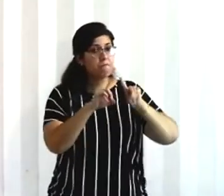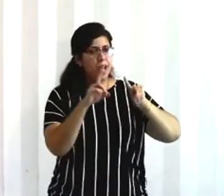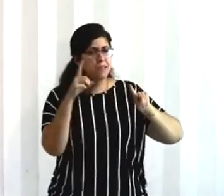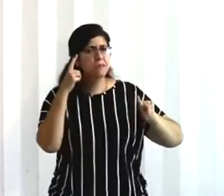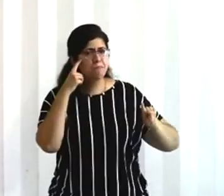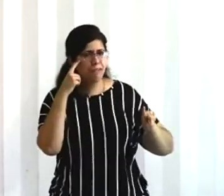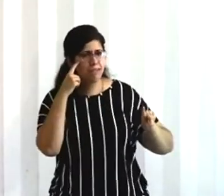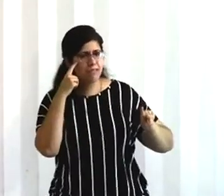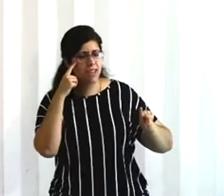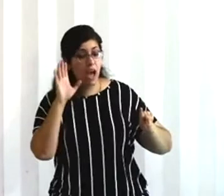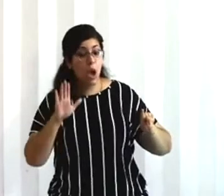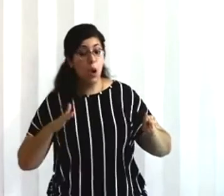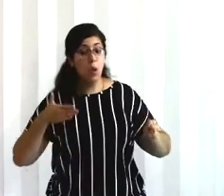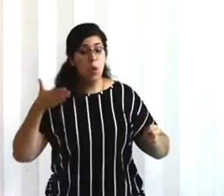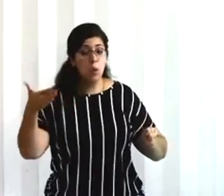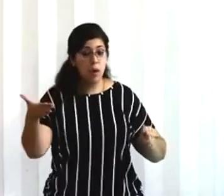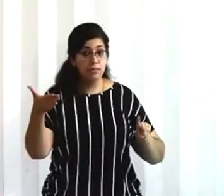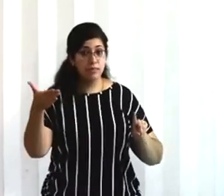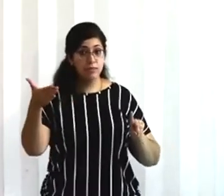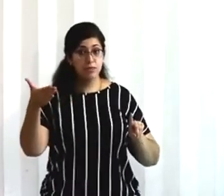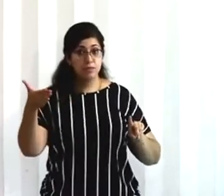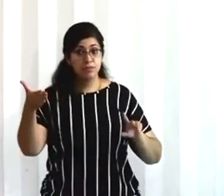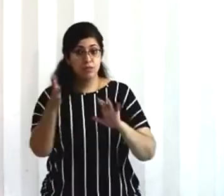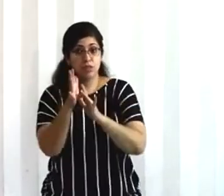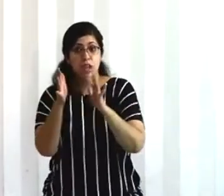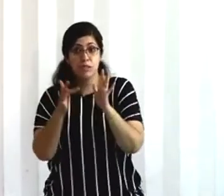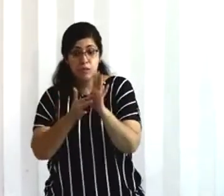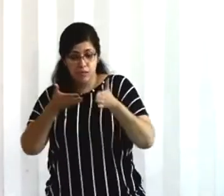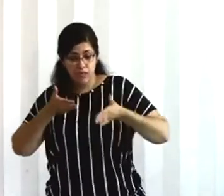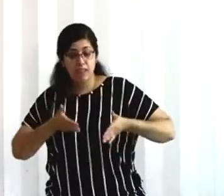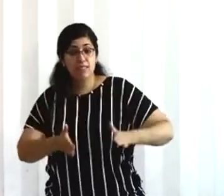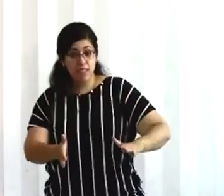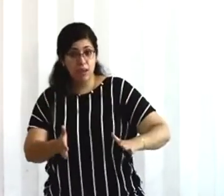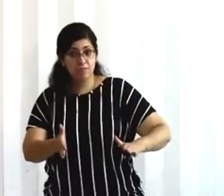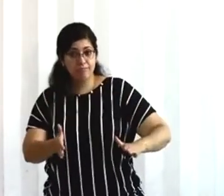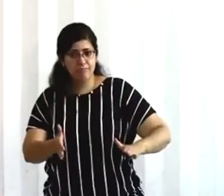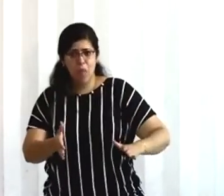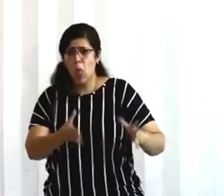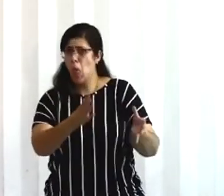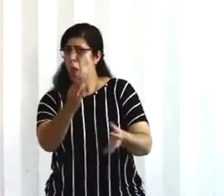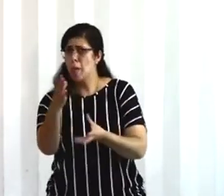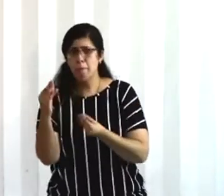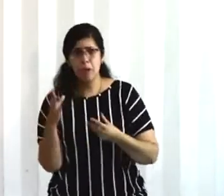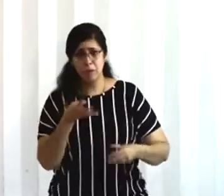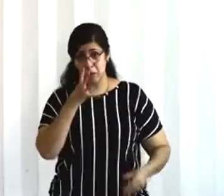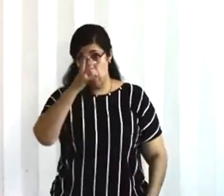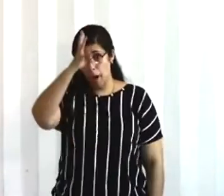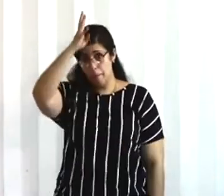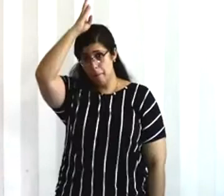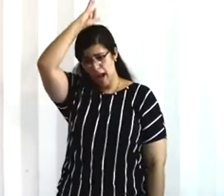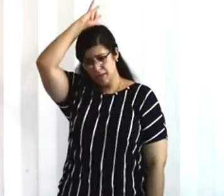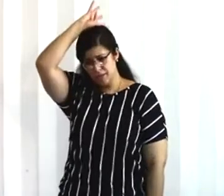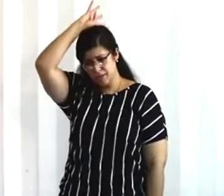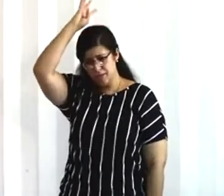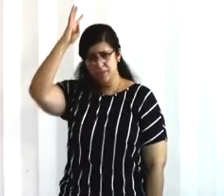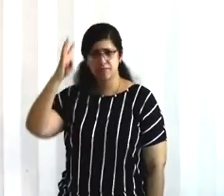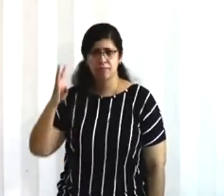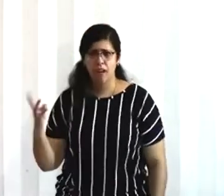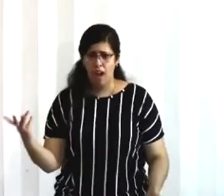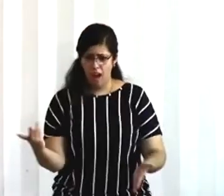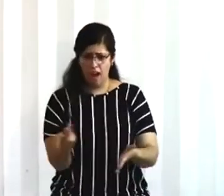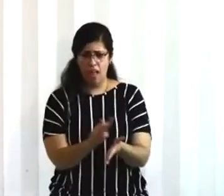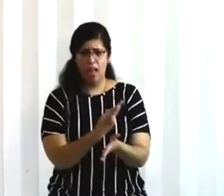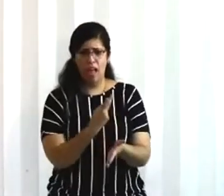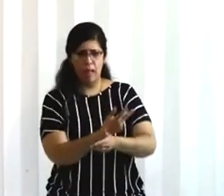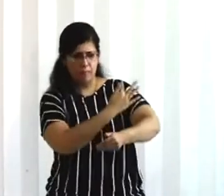havia muita violência, havia injustiça, havia abuso de poder, gente sem ter onde